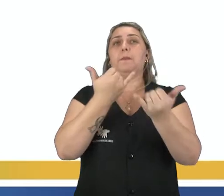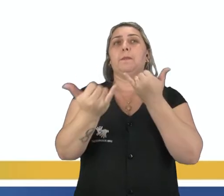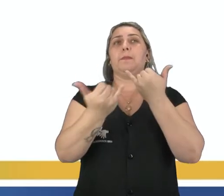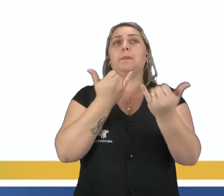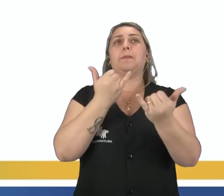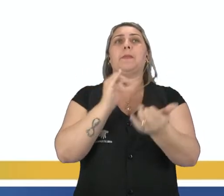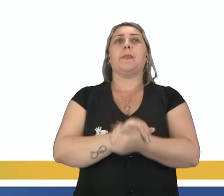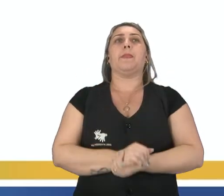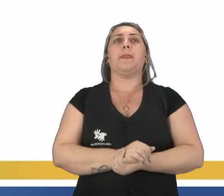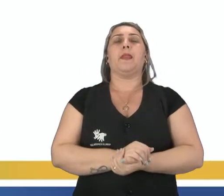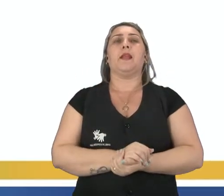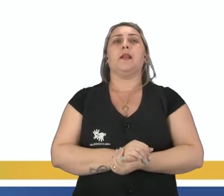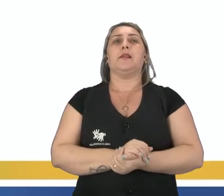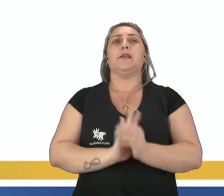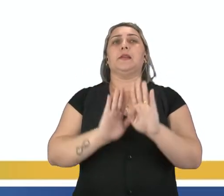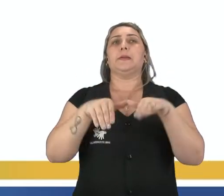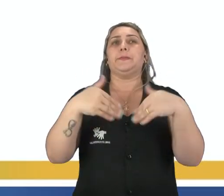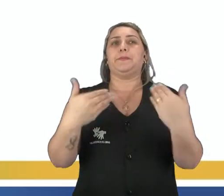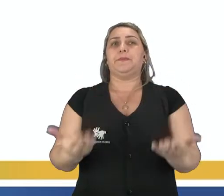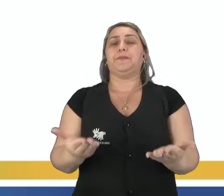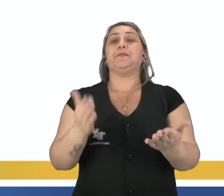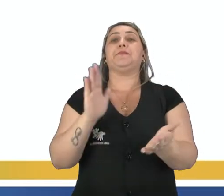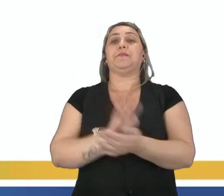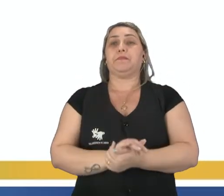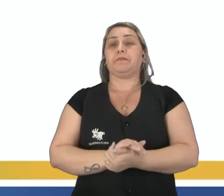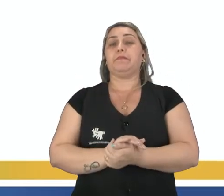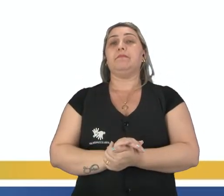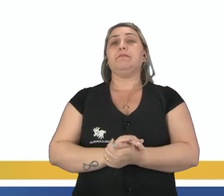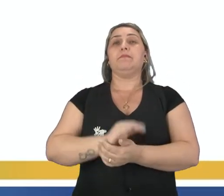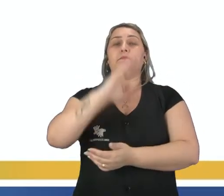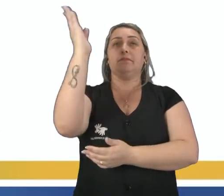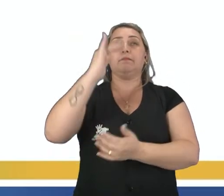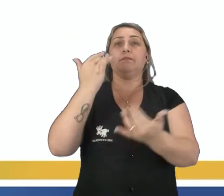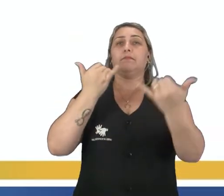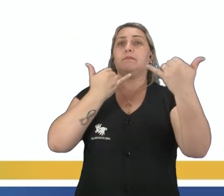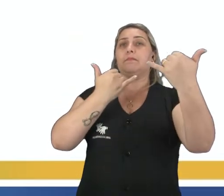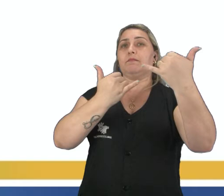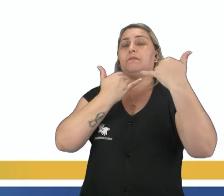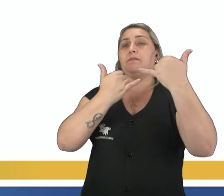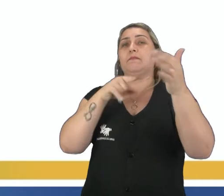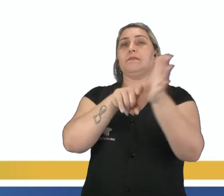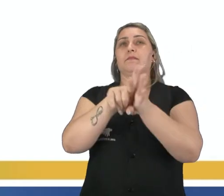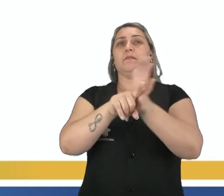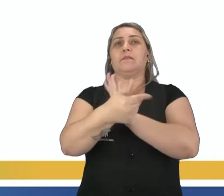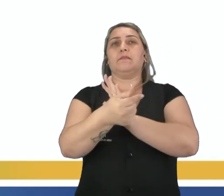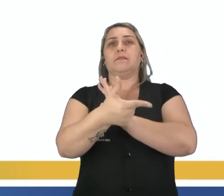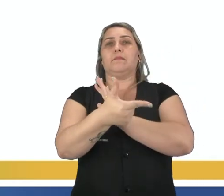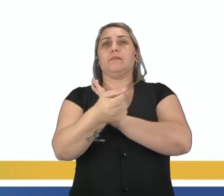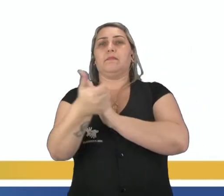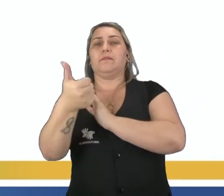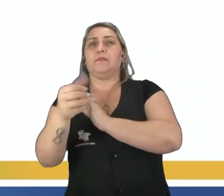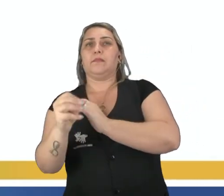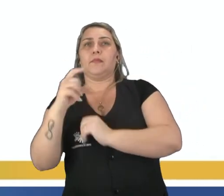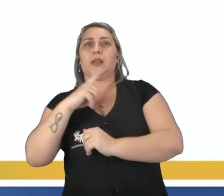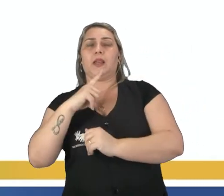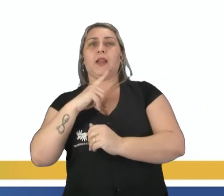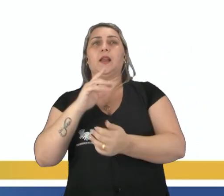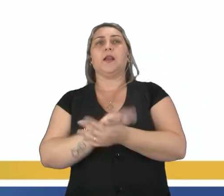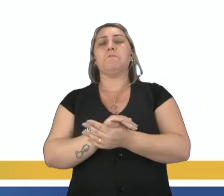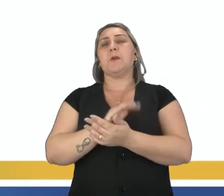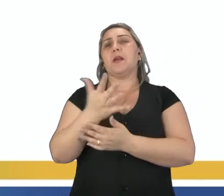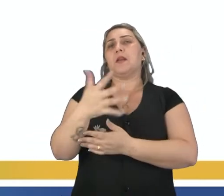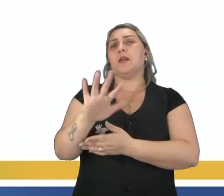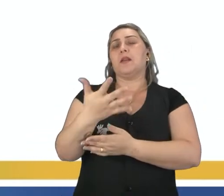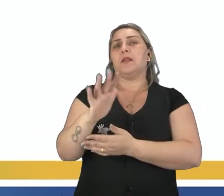semelhante. Quanto às metrópoles brasileiras, de acordo com o IBGE, dados de 2010, você tem aí